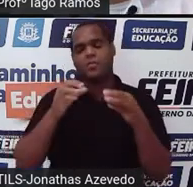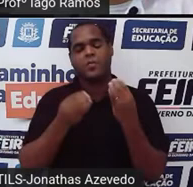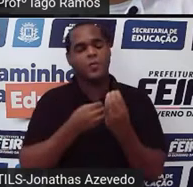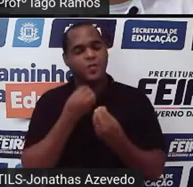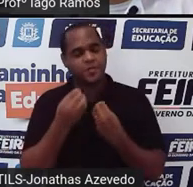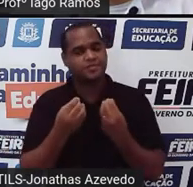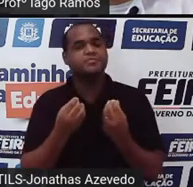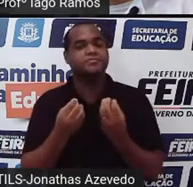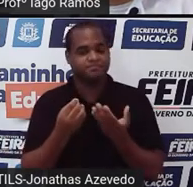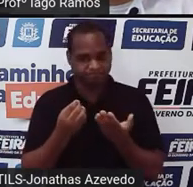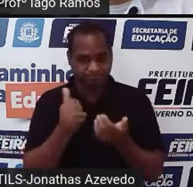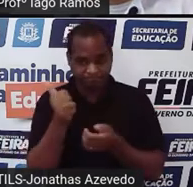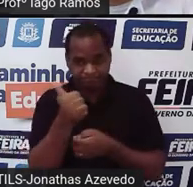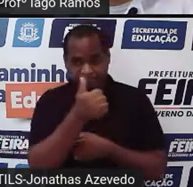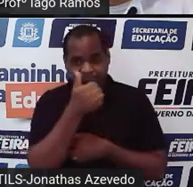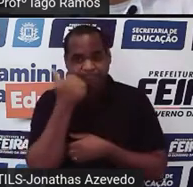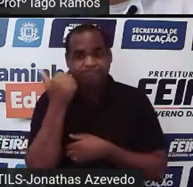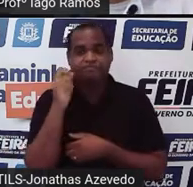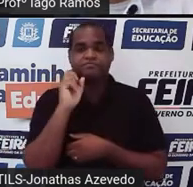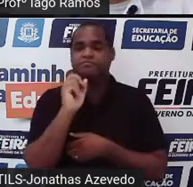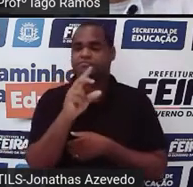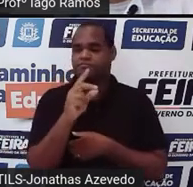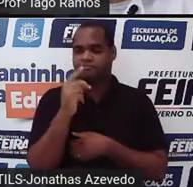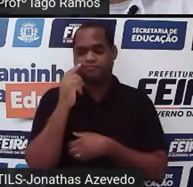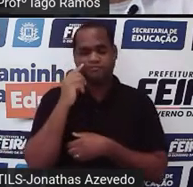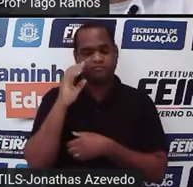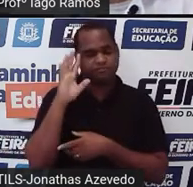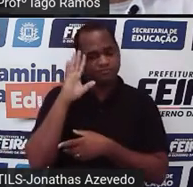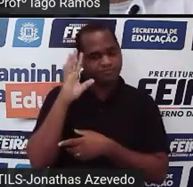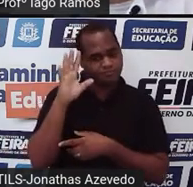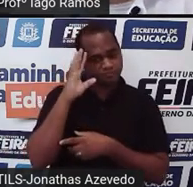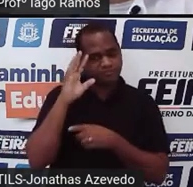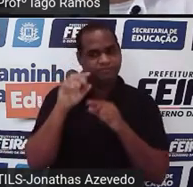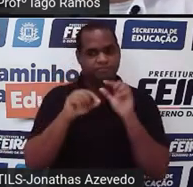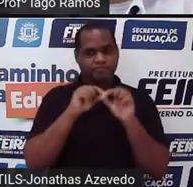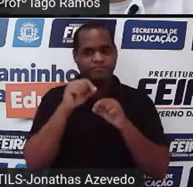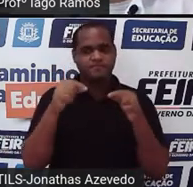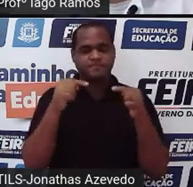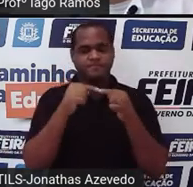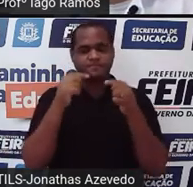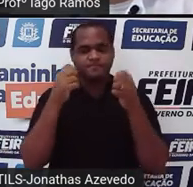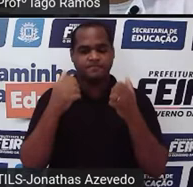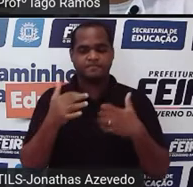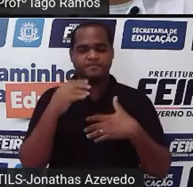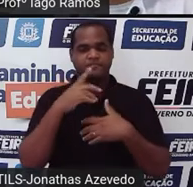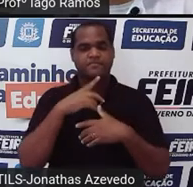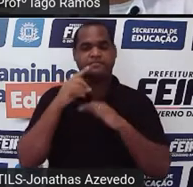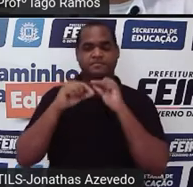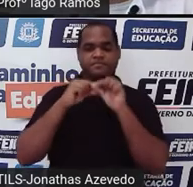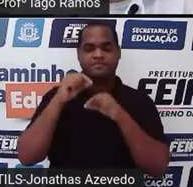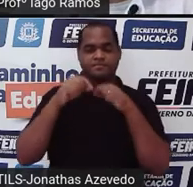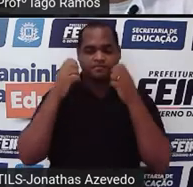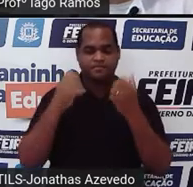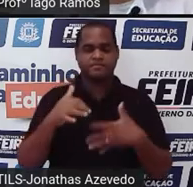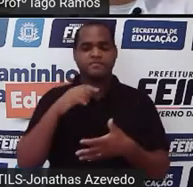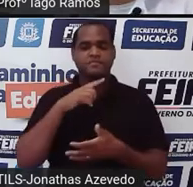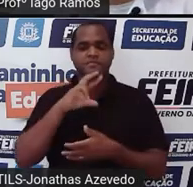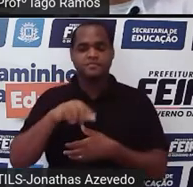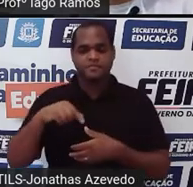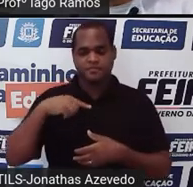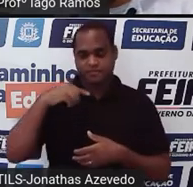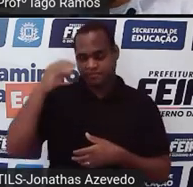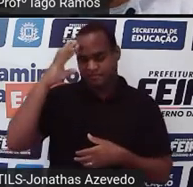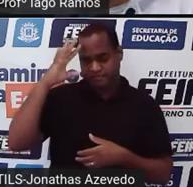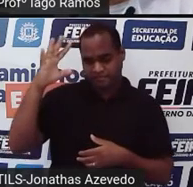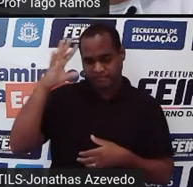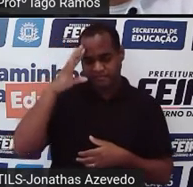beleza Bacana Então pensando nisso daí né pensando no que a gente já teve